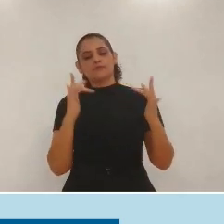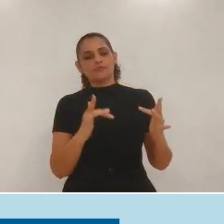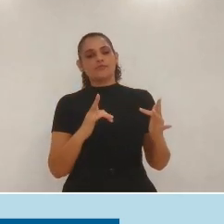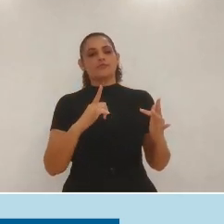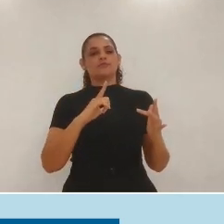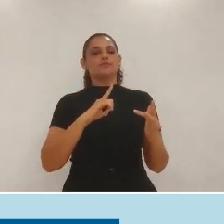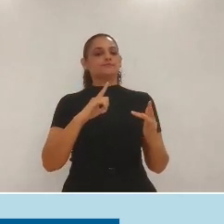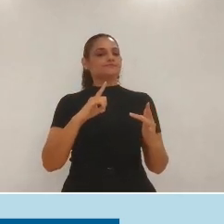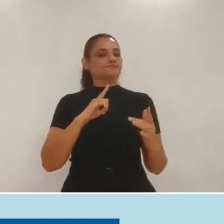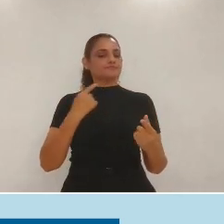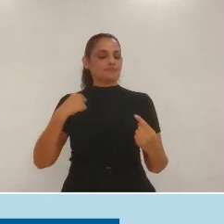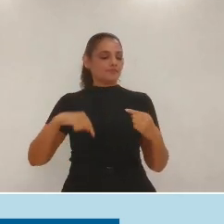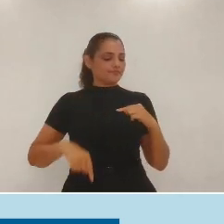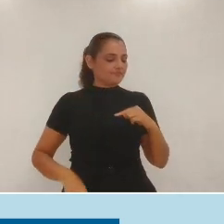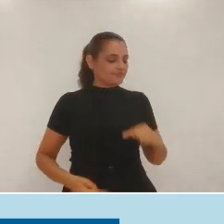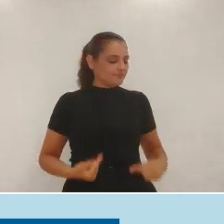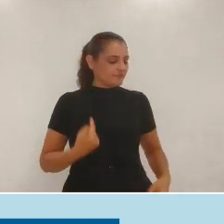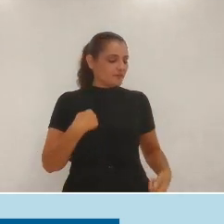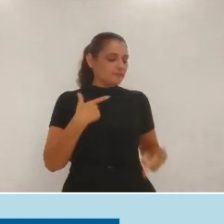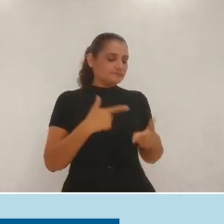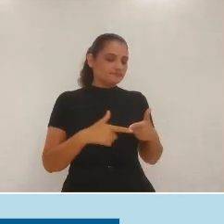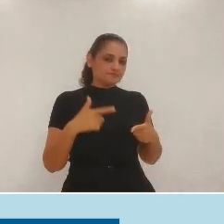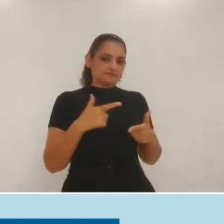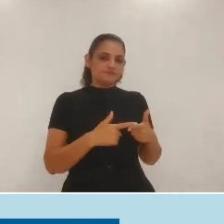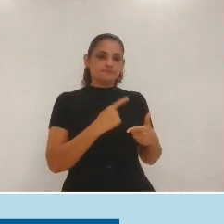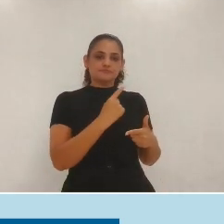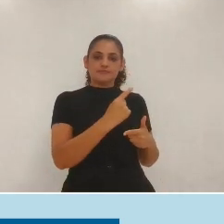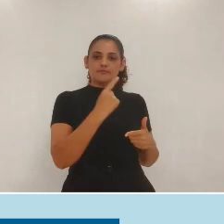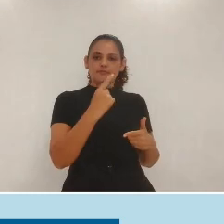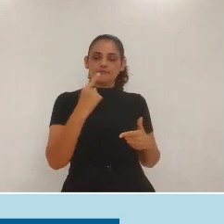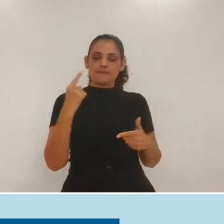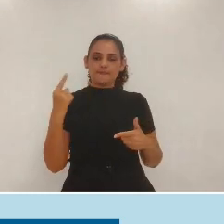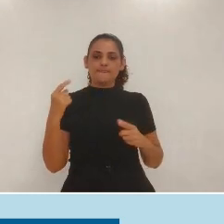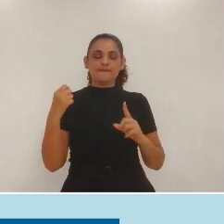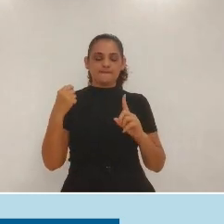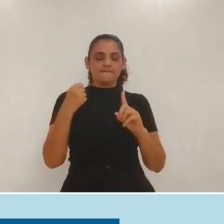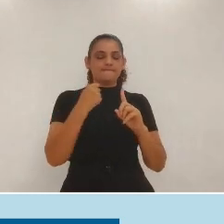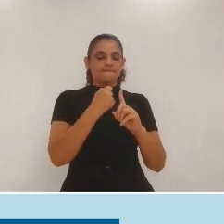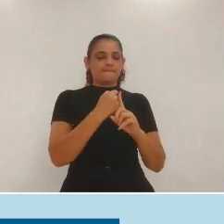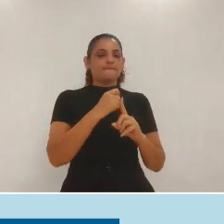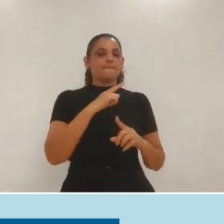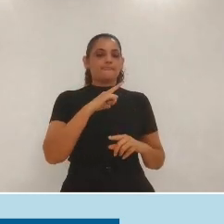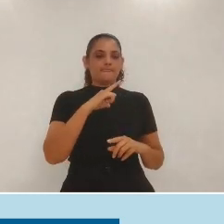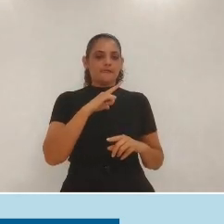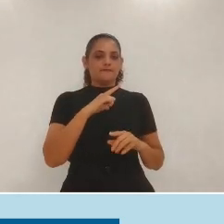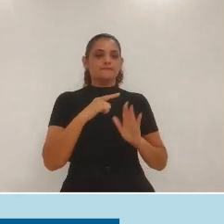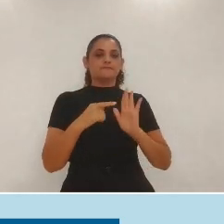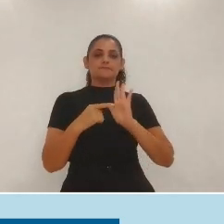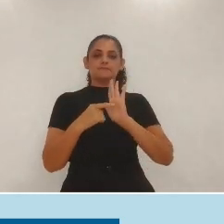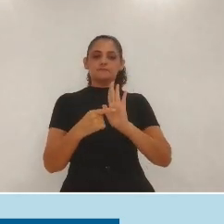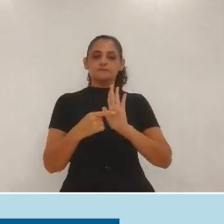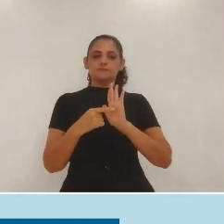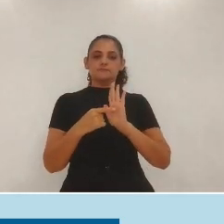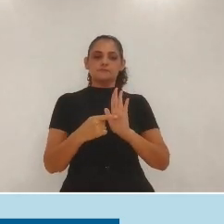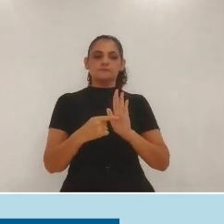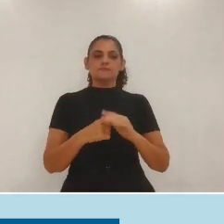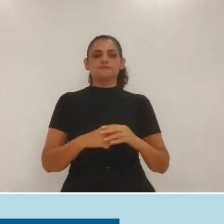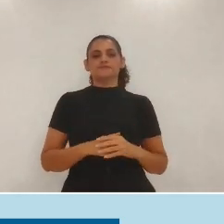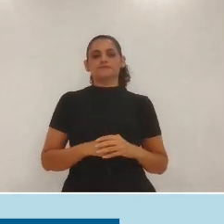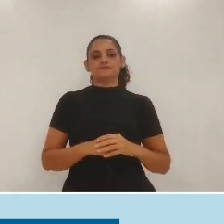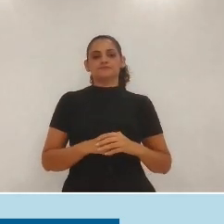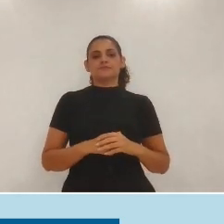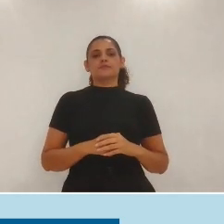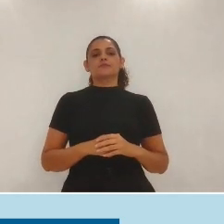vascular. Então, cada área ela vai ser afetada e vai ter uma apresentação, um subtipo. E eles